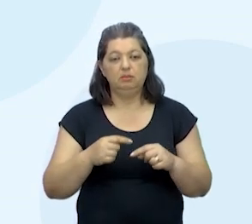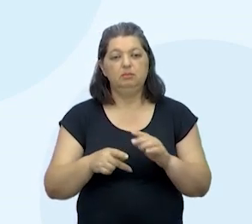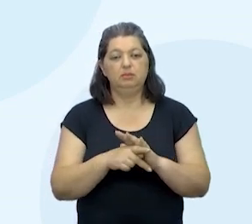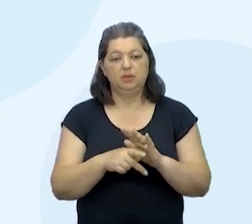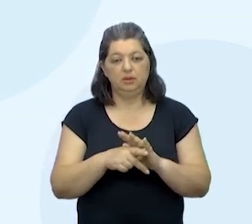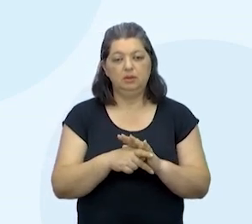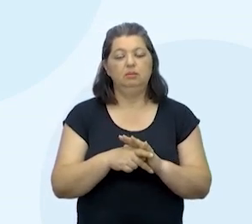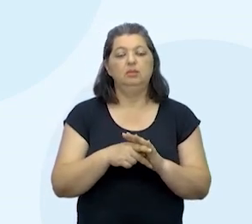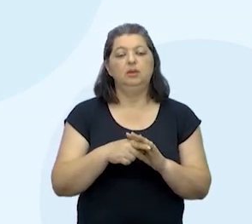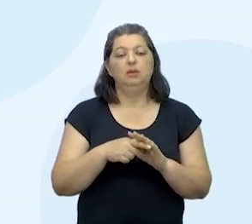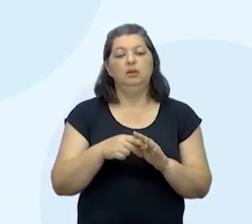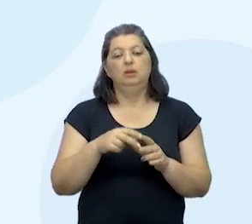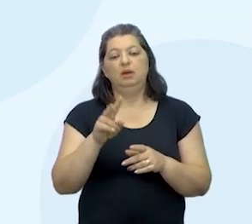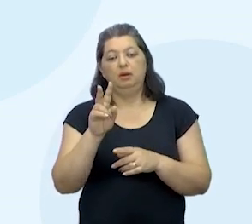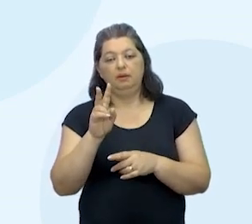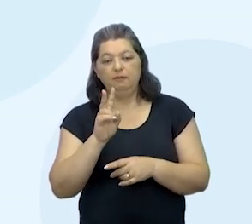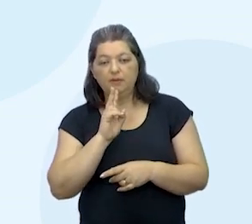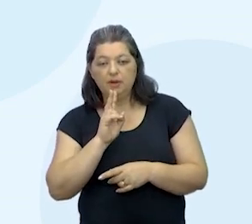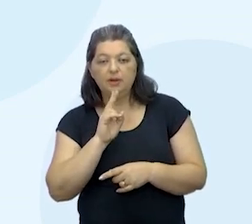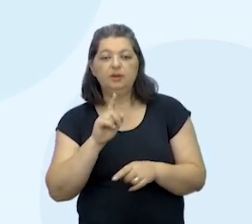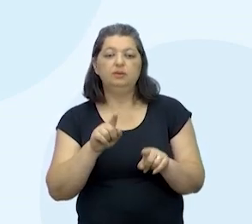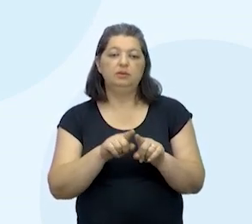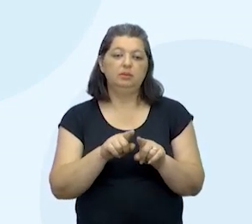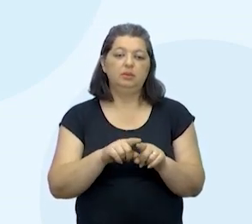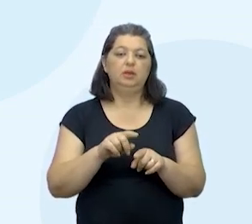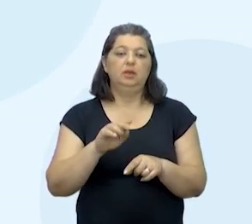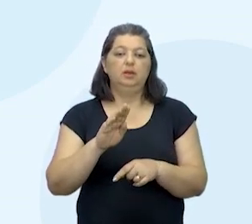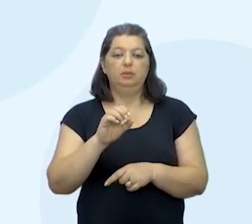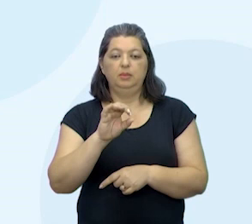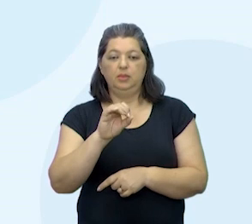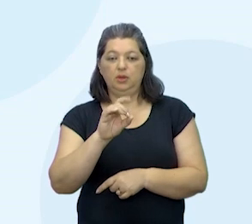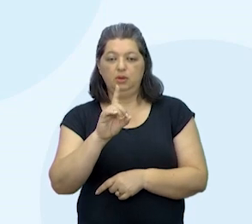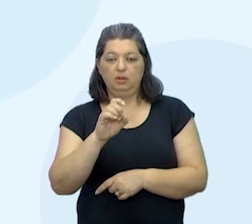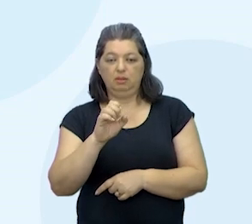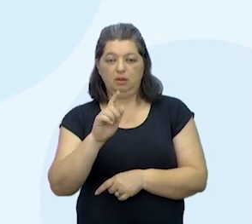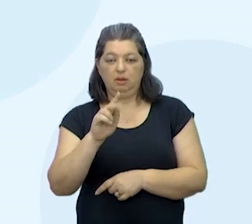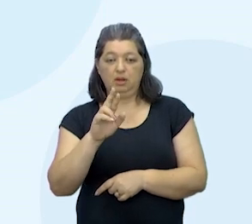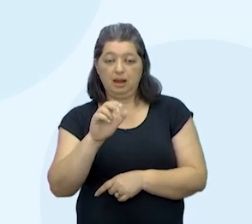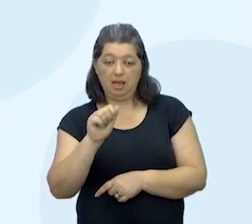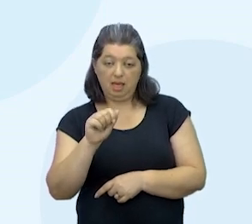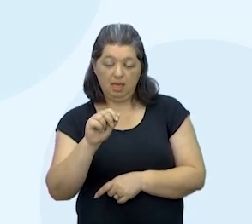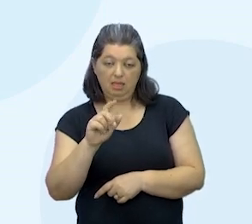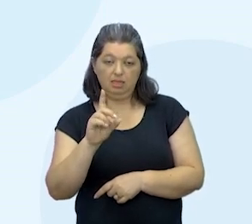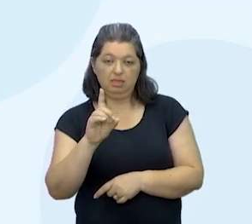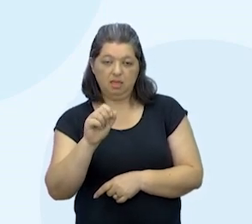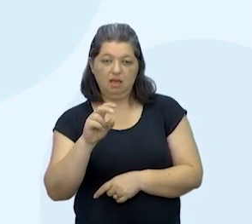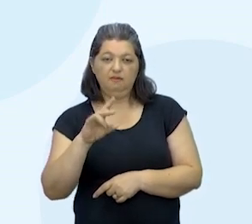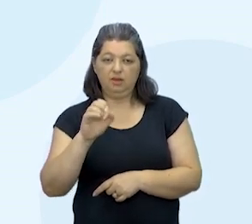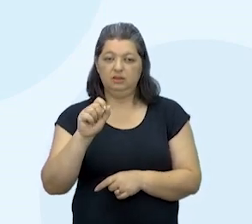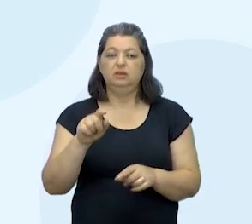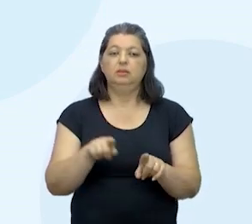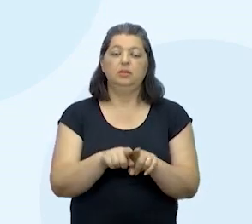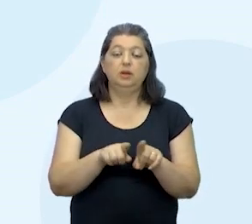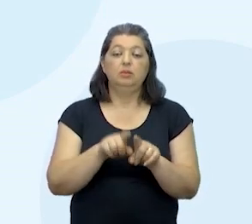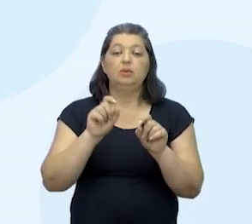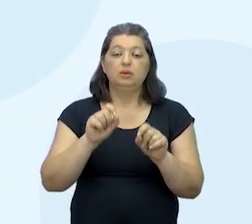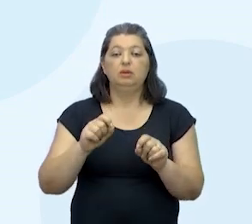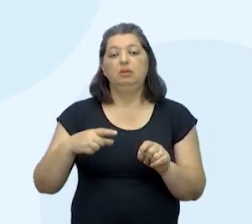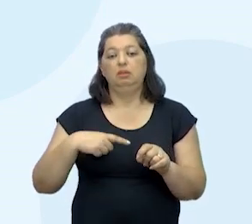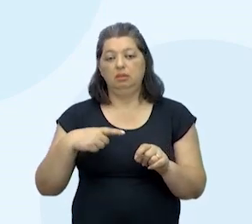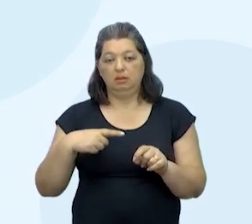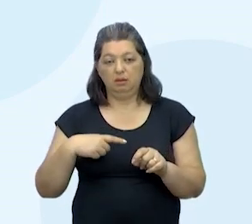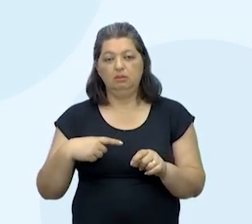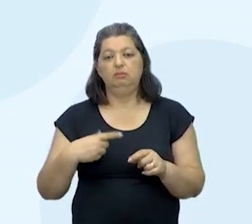polímeros verdes, tá? Então, o conceito de biopolímero são produzidos por seres vivos, tá? Ou